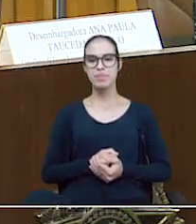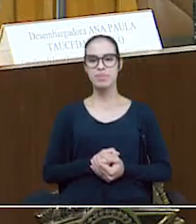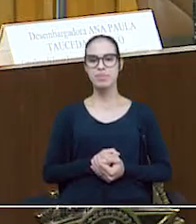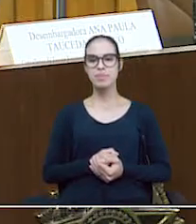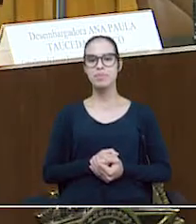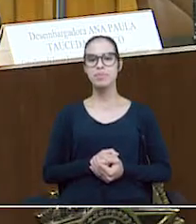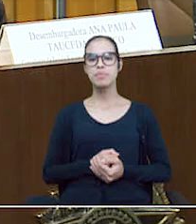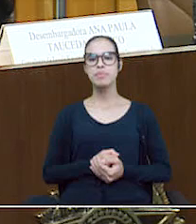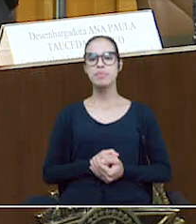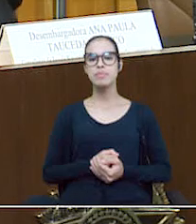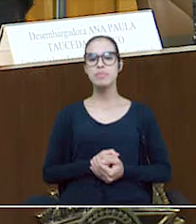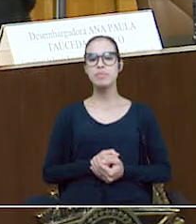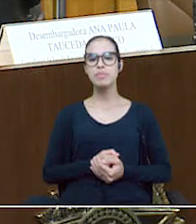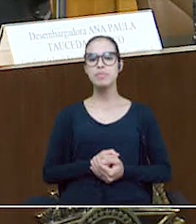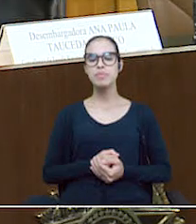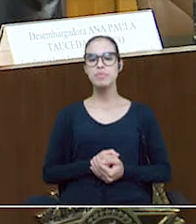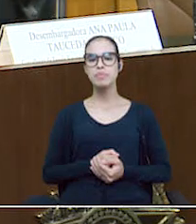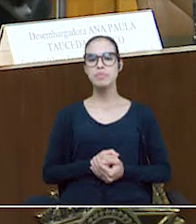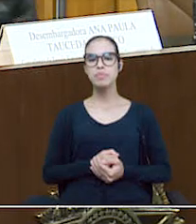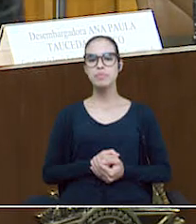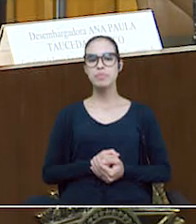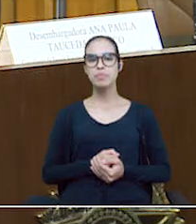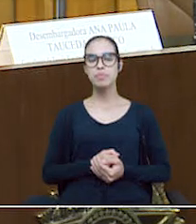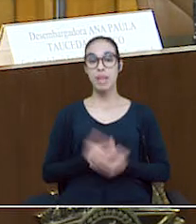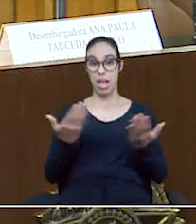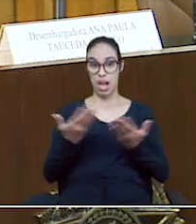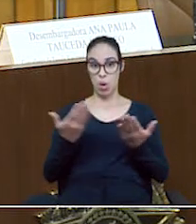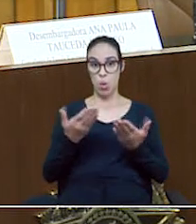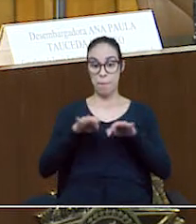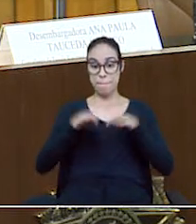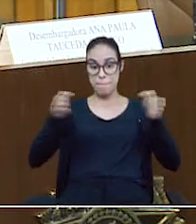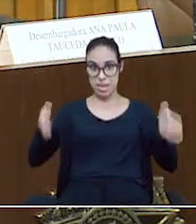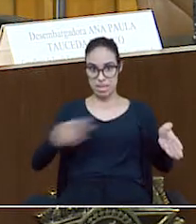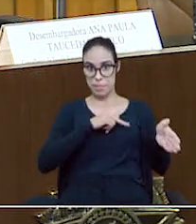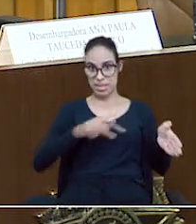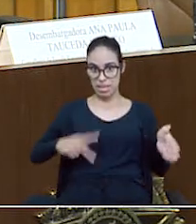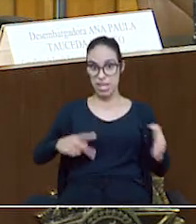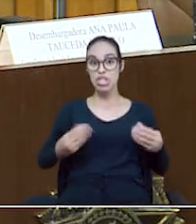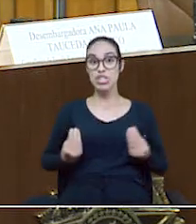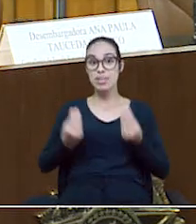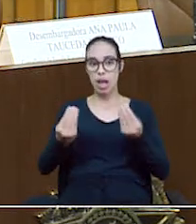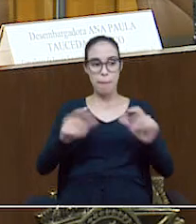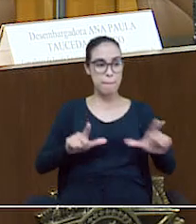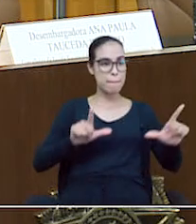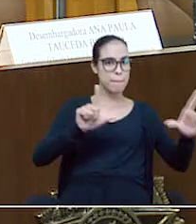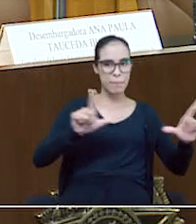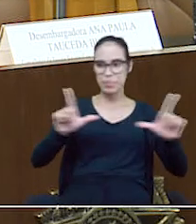Neste momento, a presidente de mesa faz a entrega do certificado de participação à